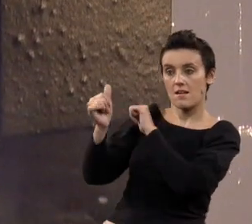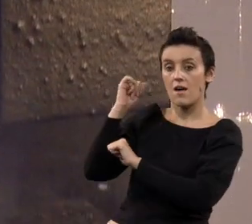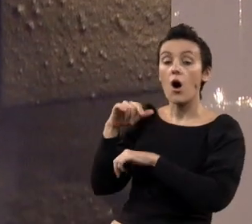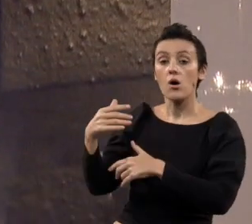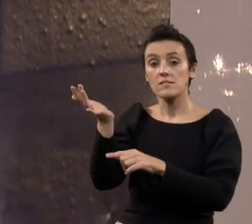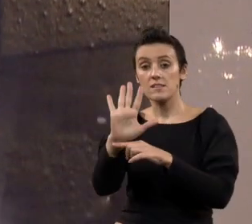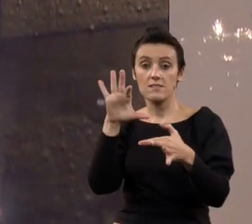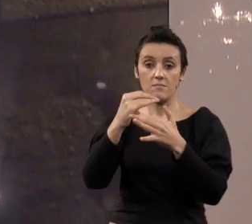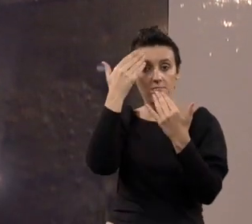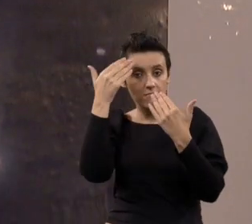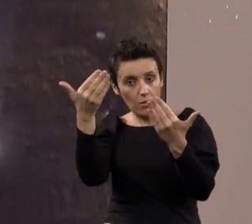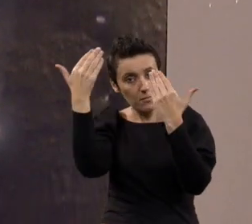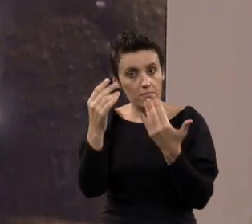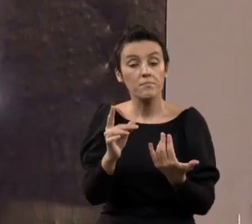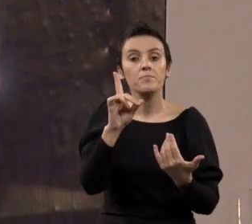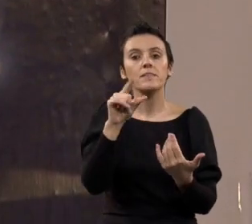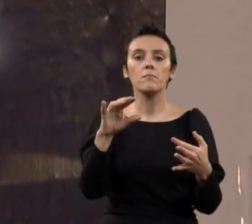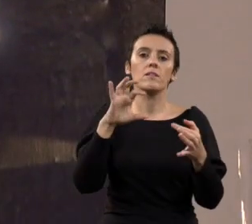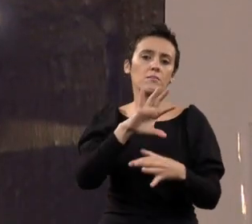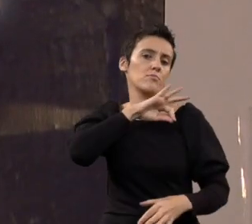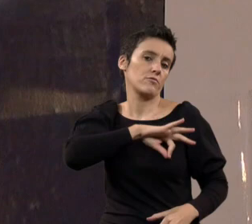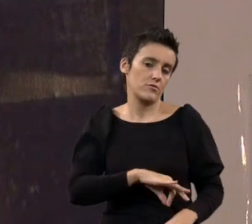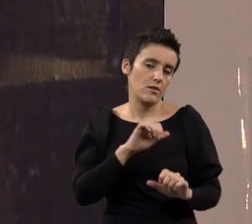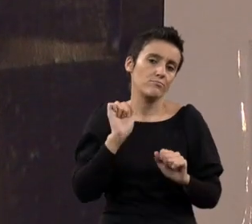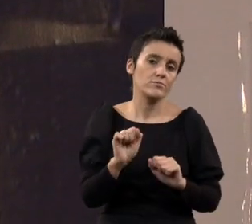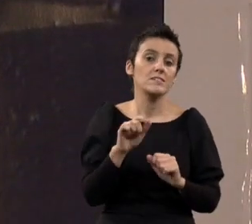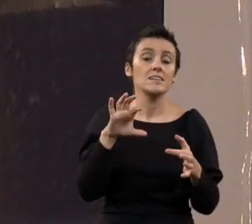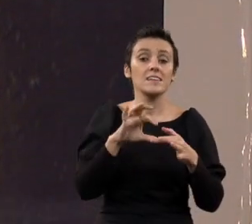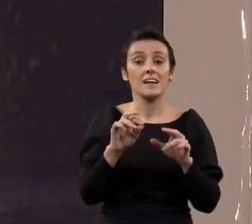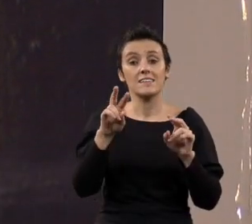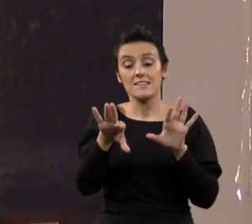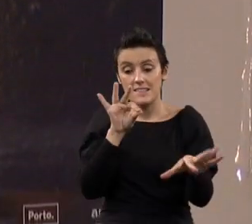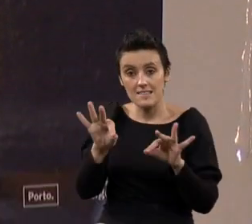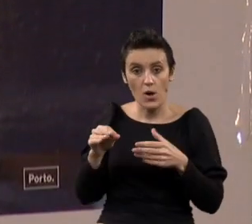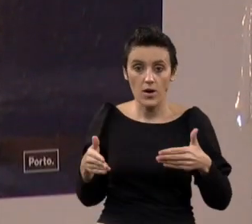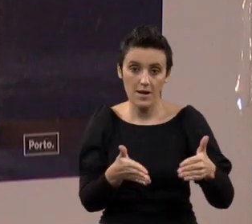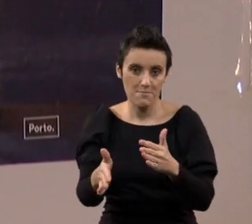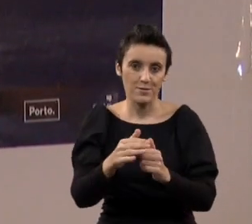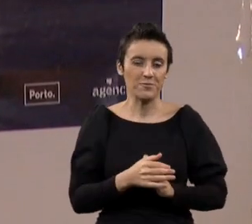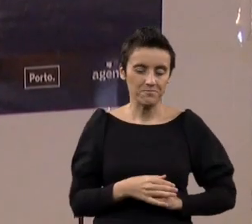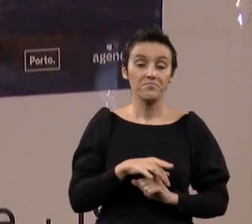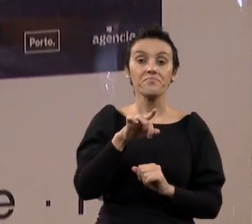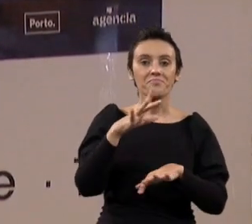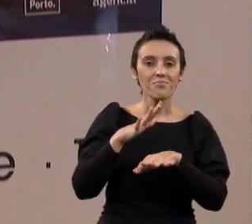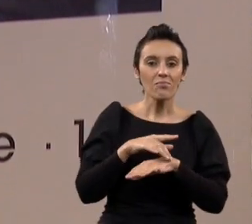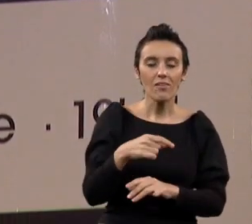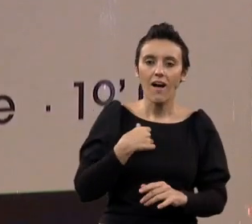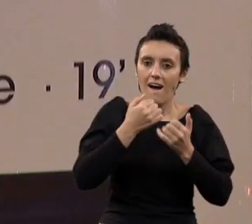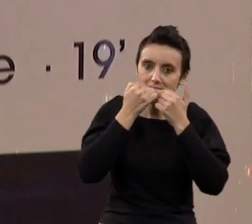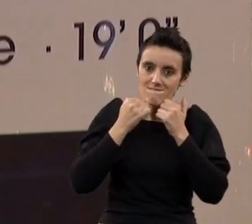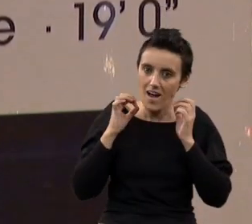produção, digamos que profissional, que passa pela seleção de caminhos. E é nesse sentido que estamos muito satisfeitos por vermos aquilo que é a produção que é feita de